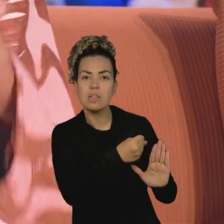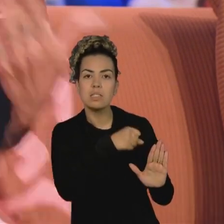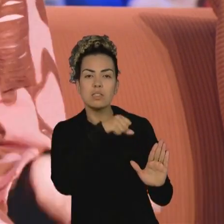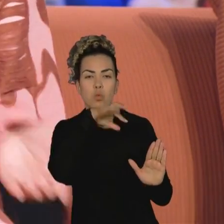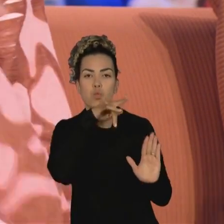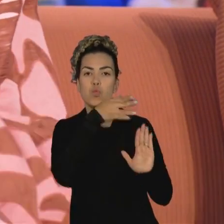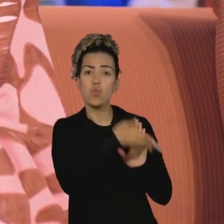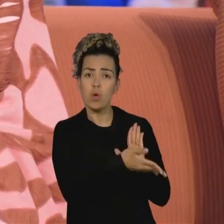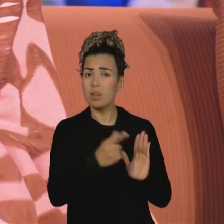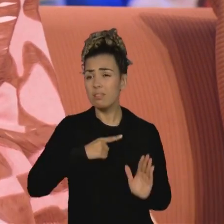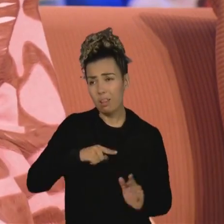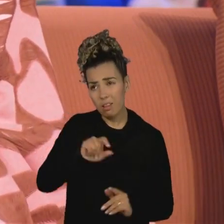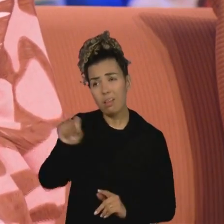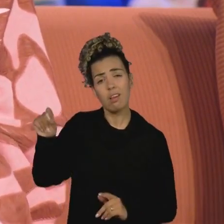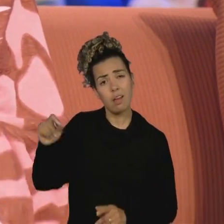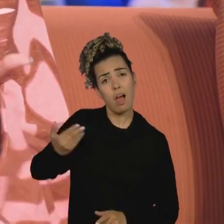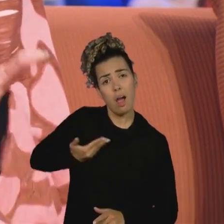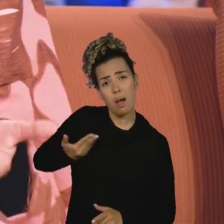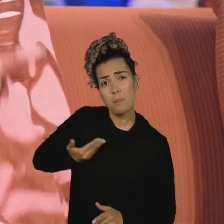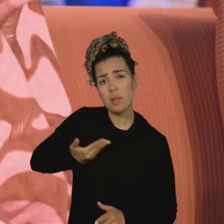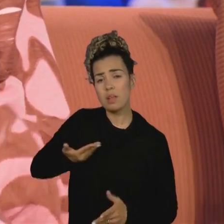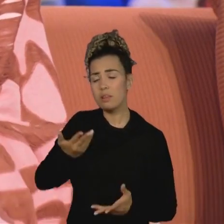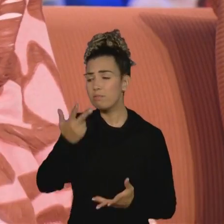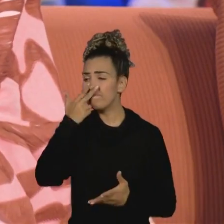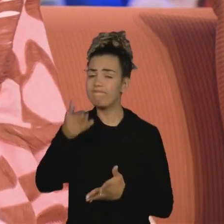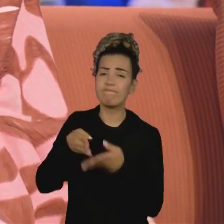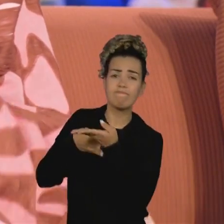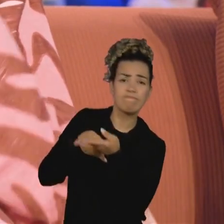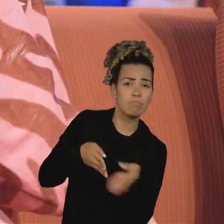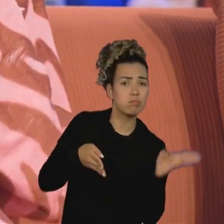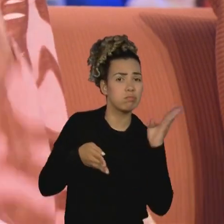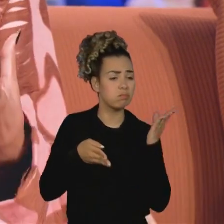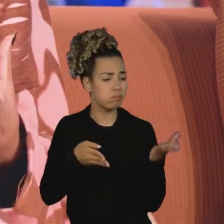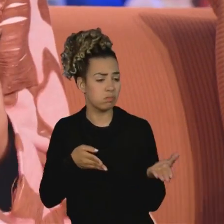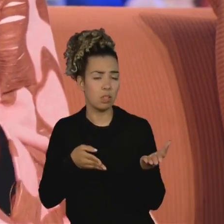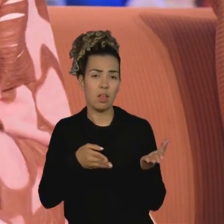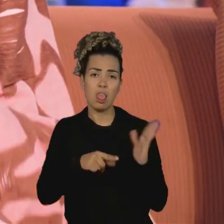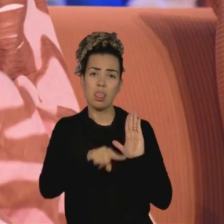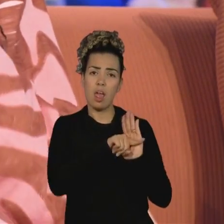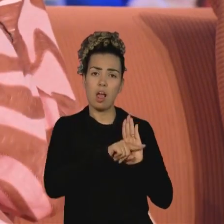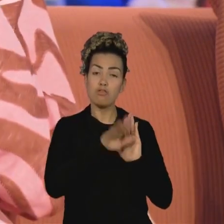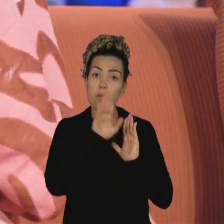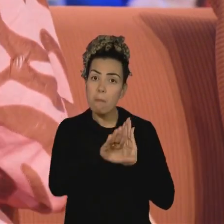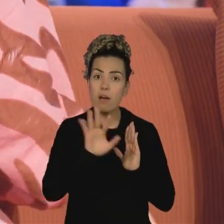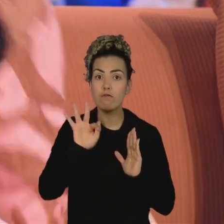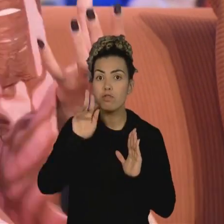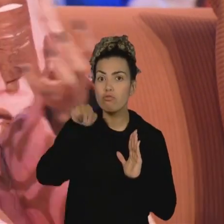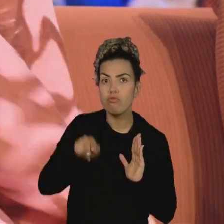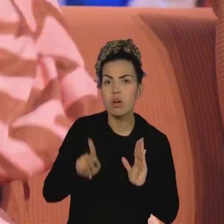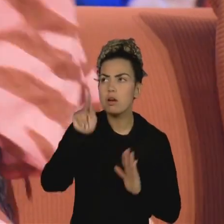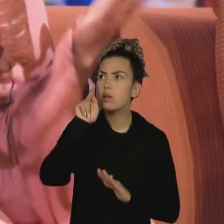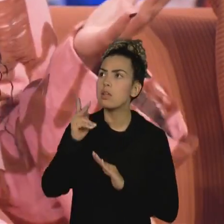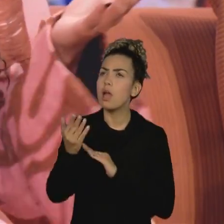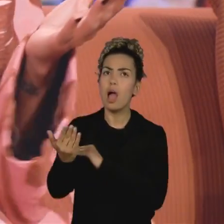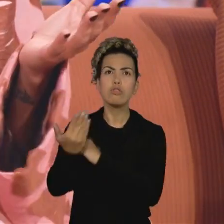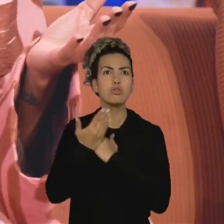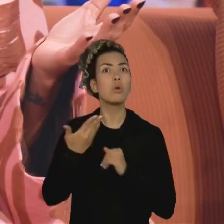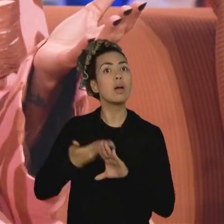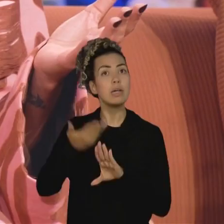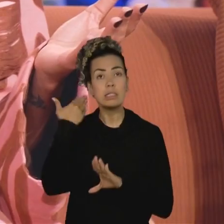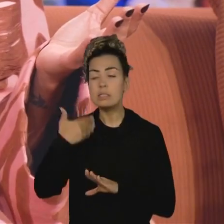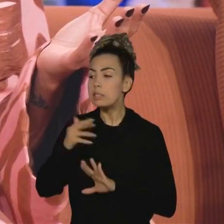minhas amigas e amigos se perderem nesse caminho. Mas eu falo, o funk, ele se abriu para mim de uma forma... Eu tinha tentado de diversas